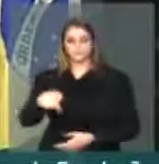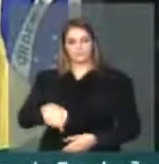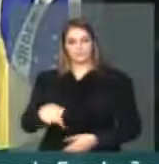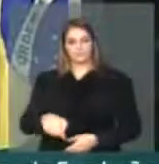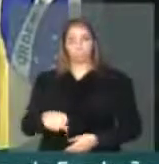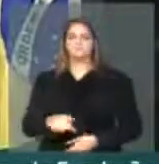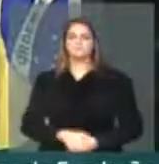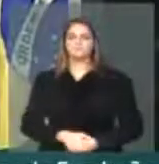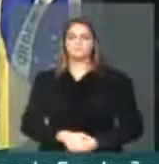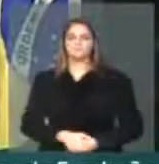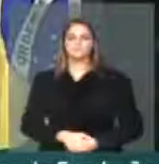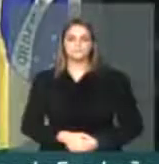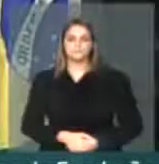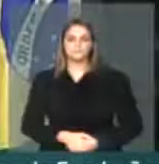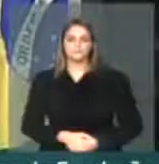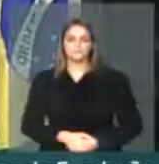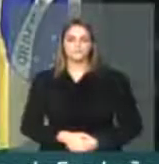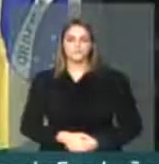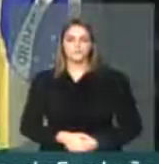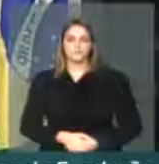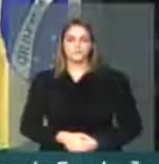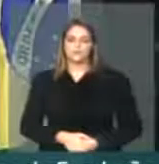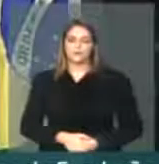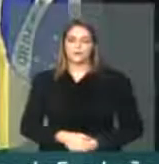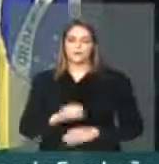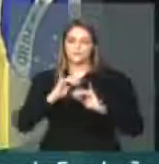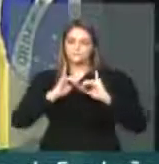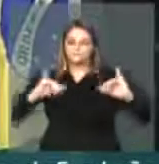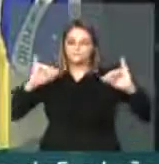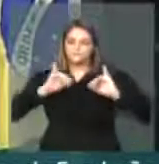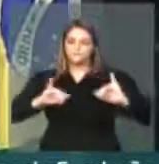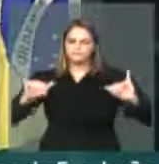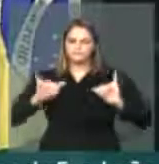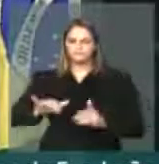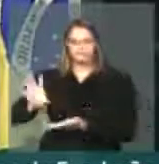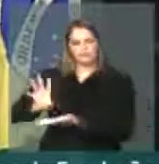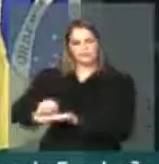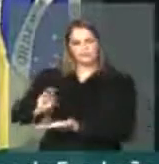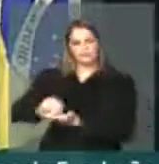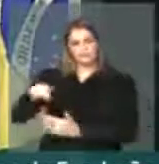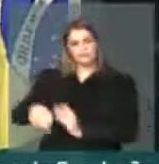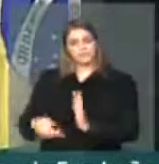das homenagens para imortalizar nos anais desta casa